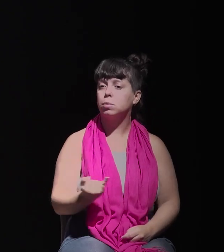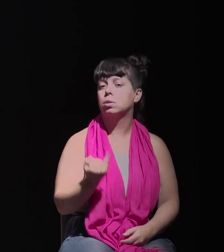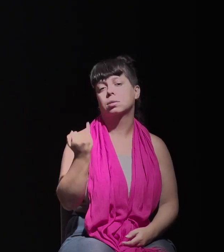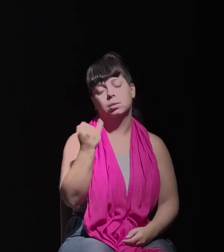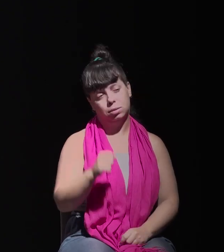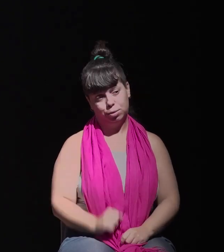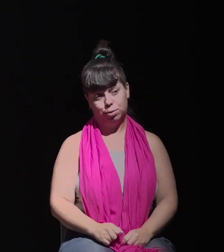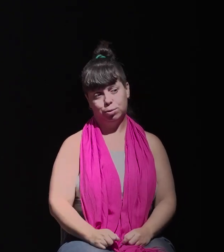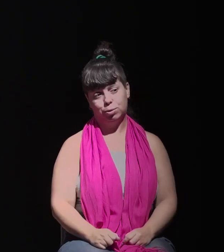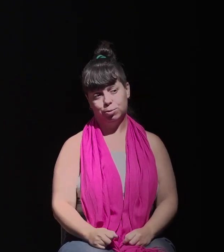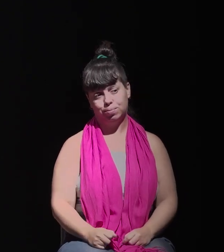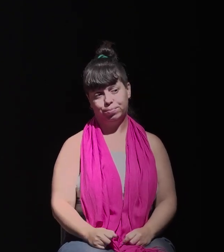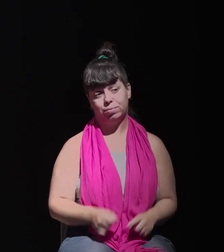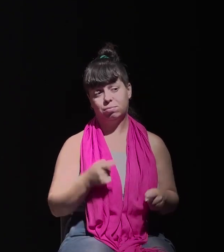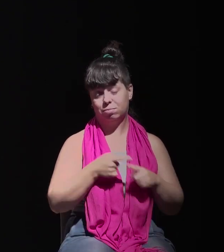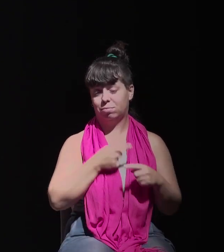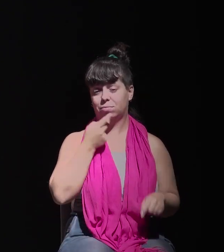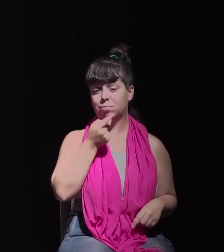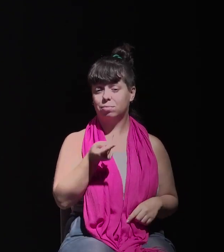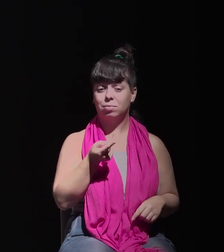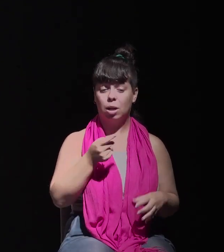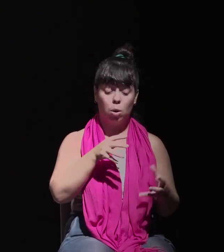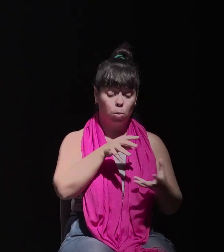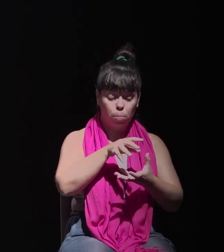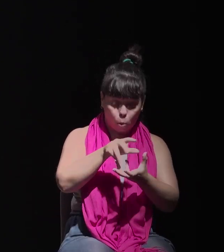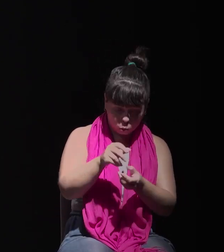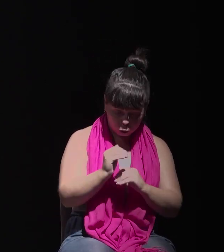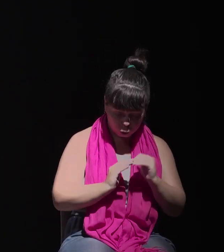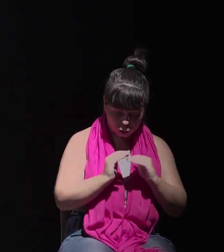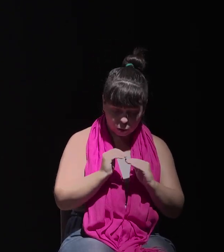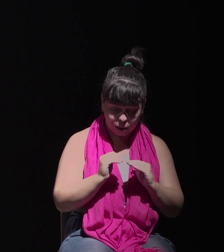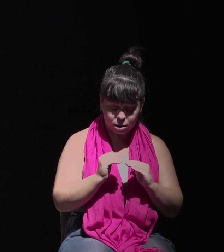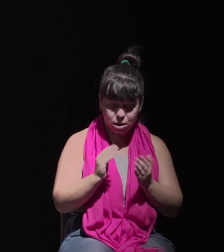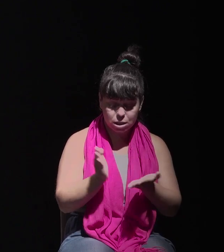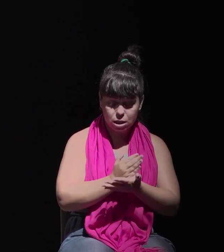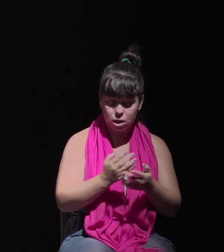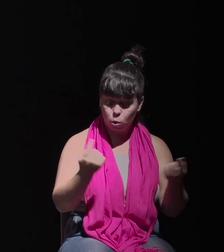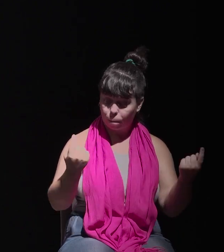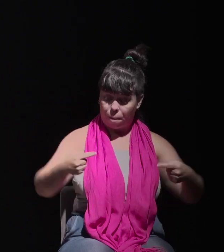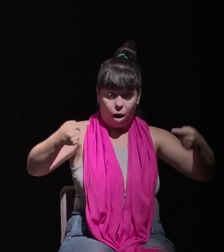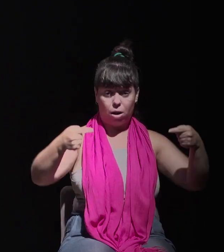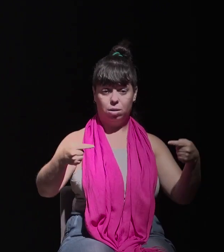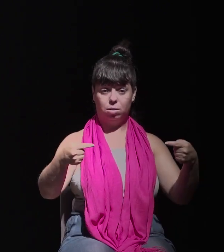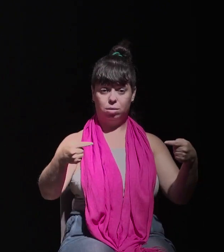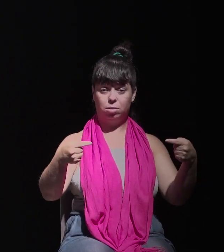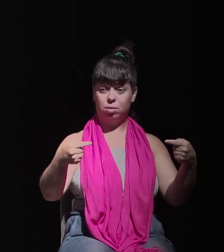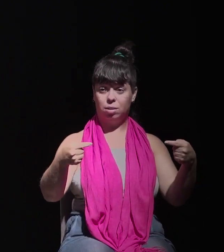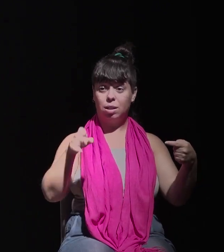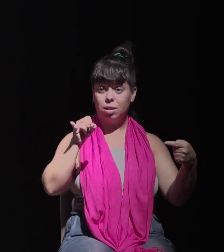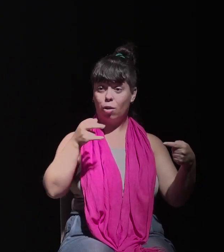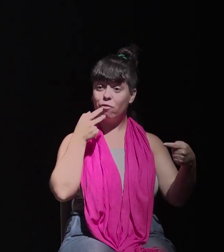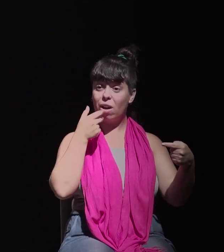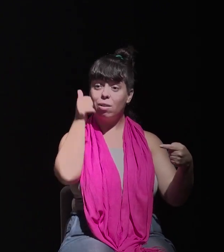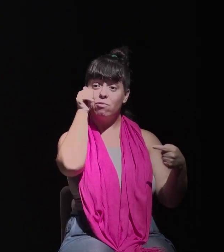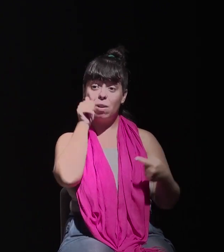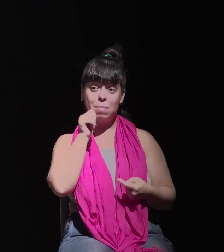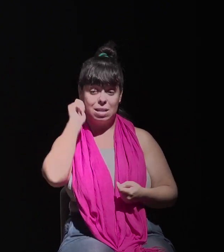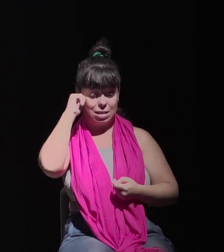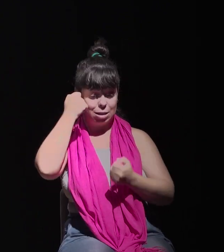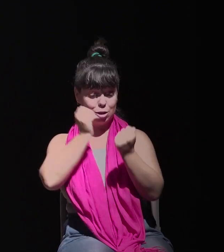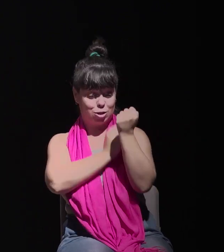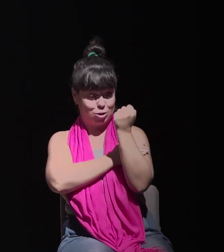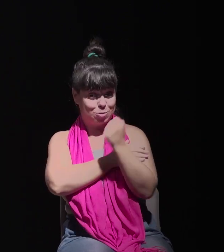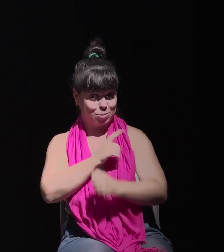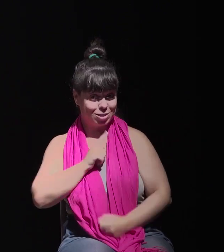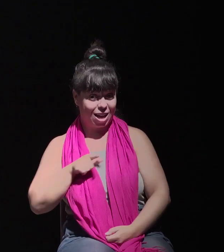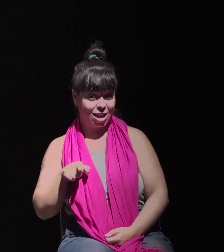de uma construção da realidade baseada em contrários, em pontos que se contrapõem. Se eu digo que existe um feminismo negro,